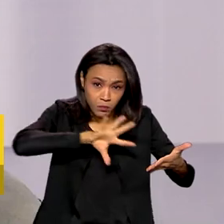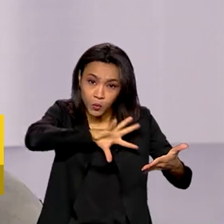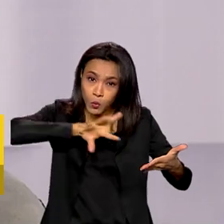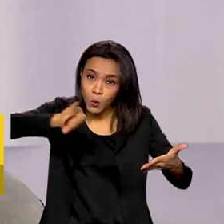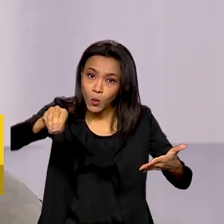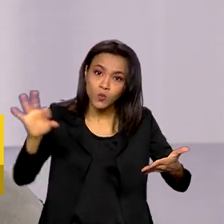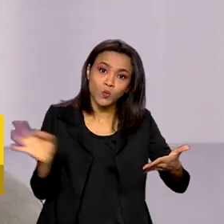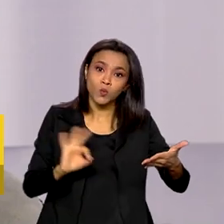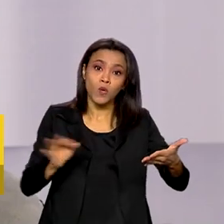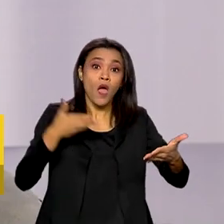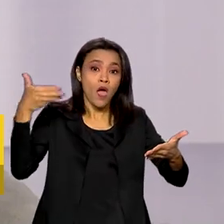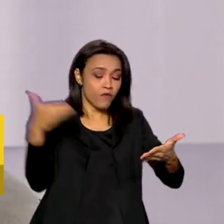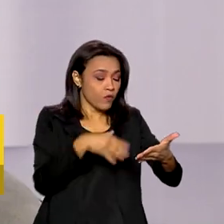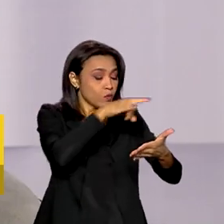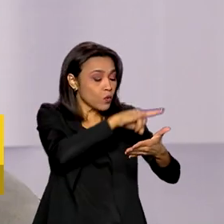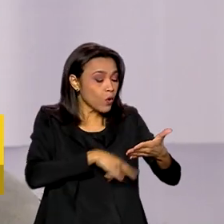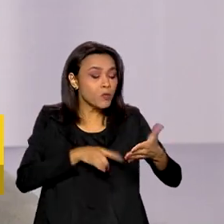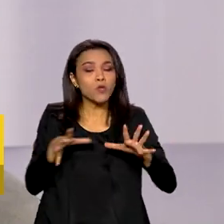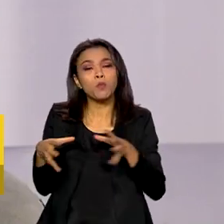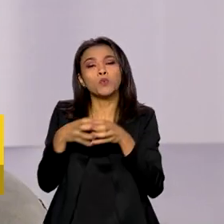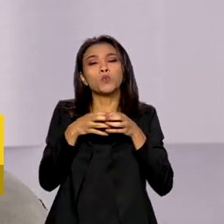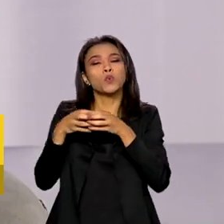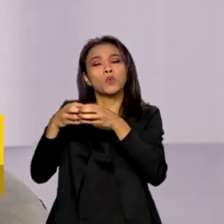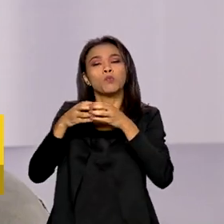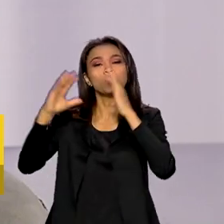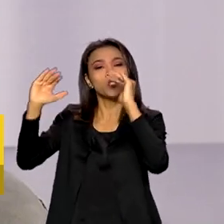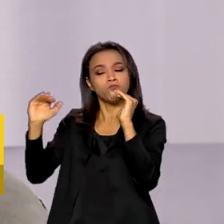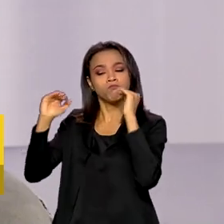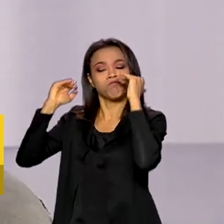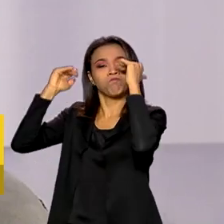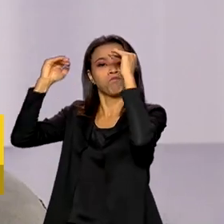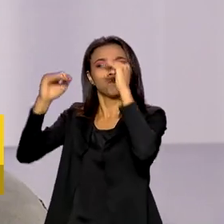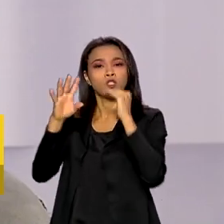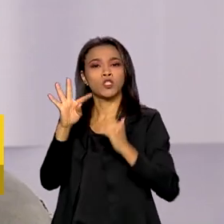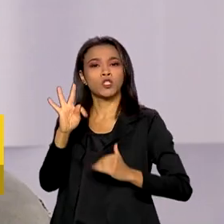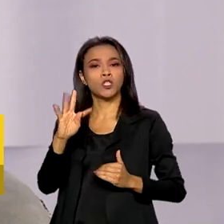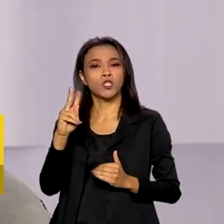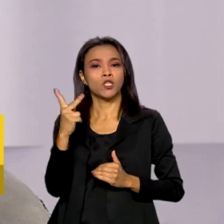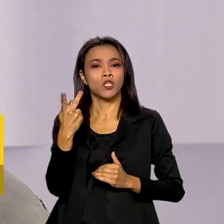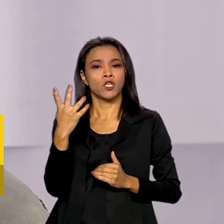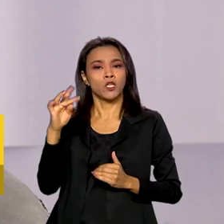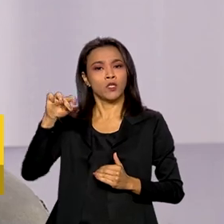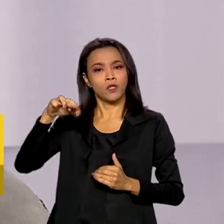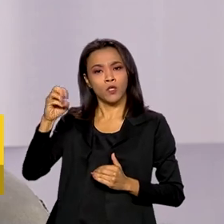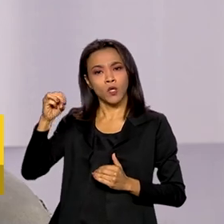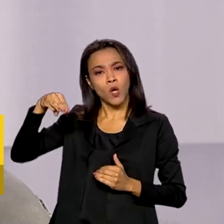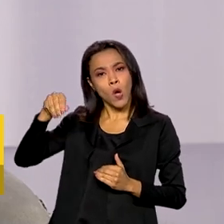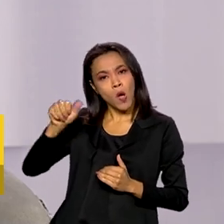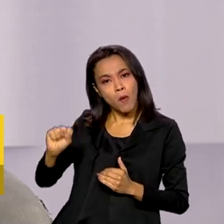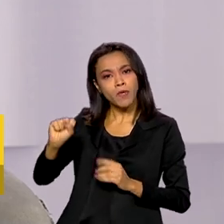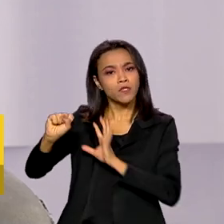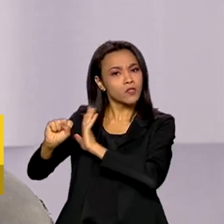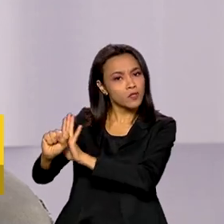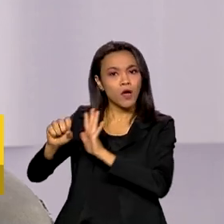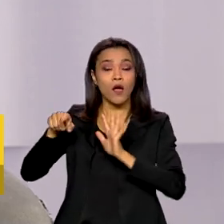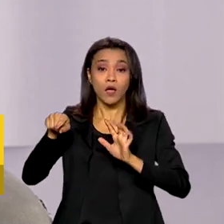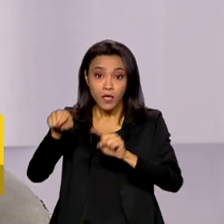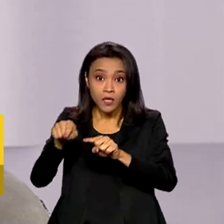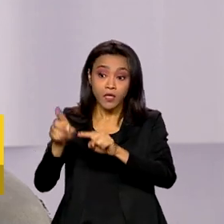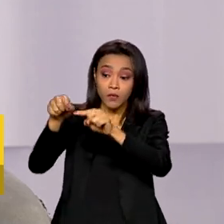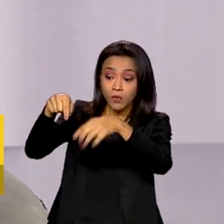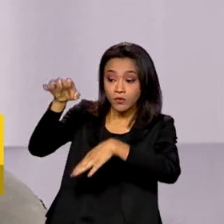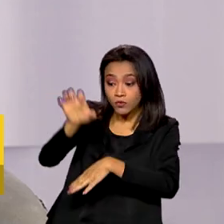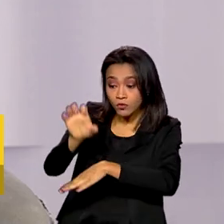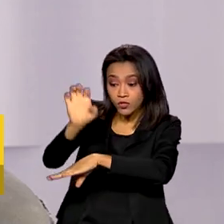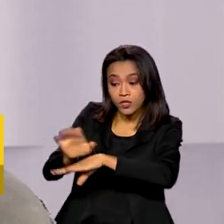foi um documento de elite escrito por Thomas Jefferson, né, e dito ali na Pensilvânia, né, na Filadélfia. O que,